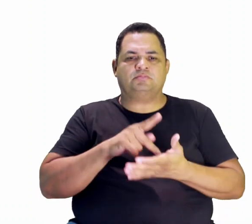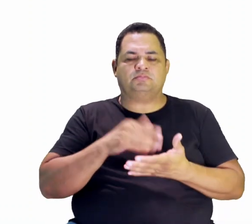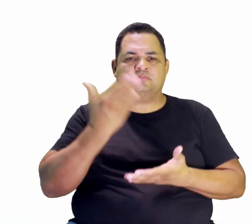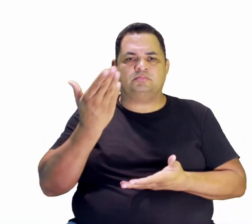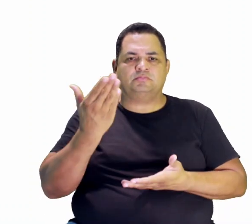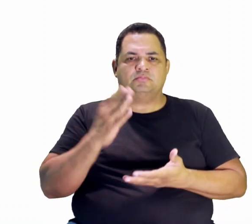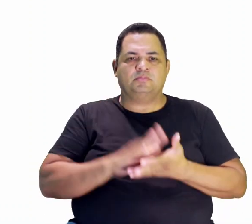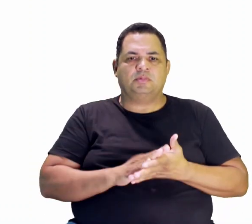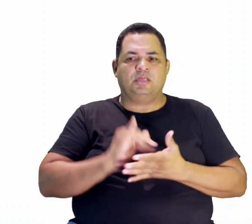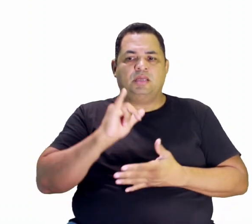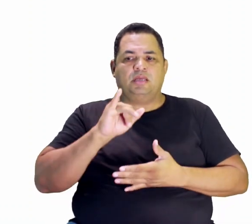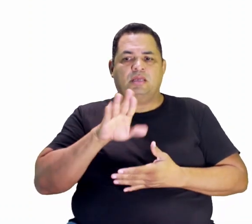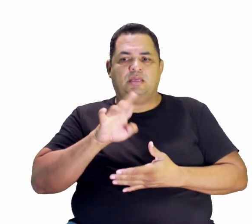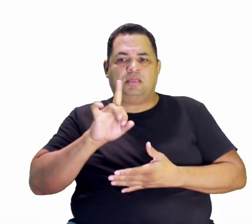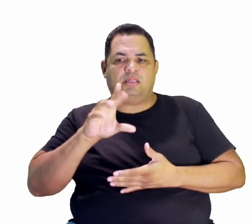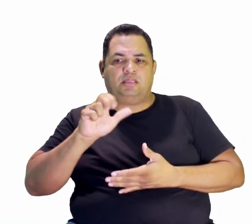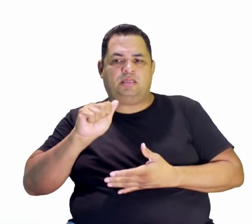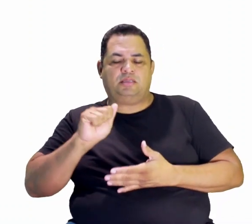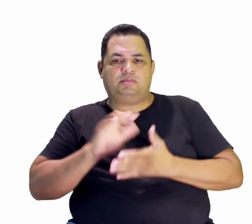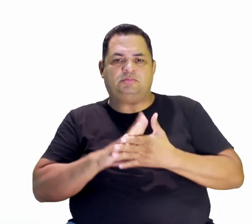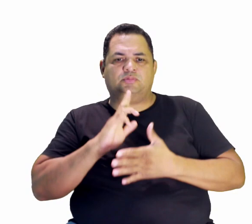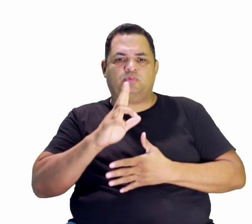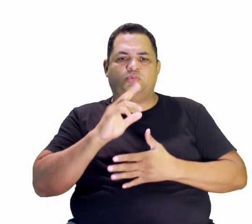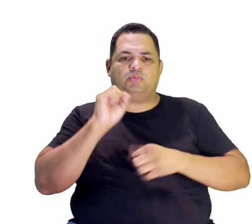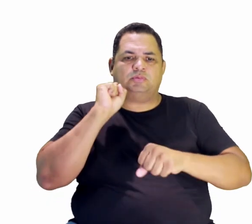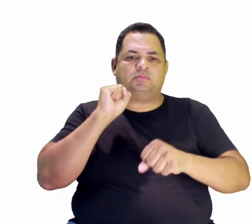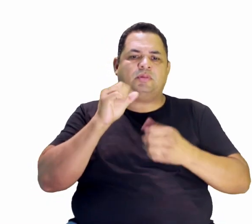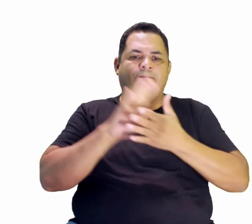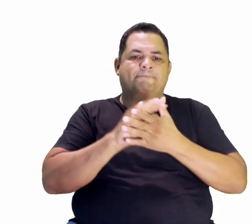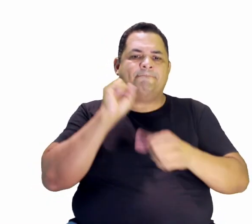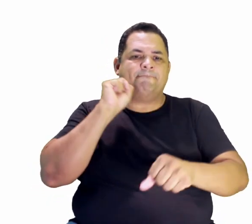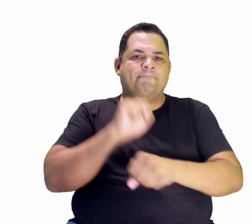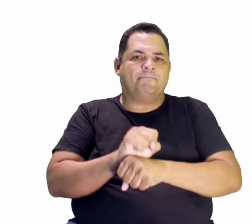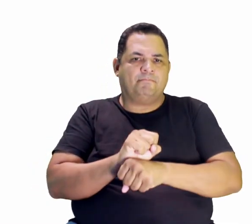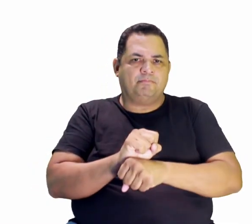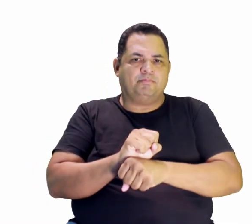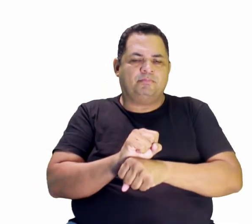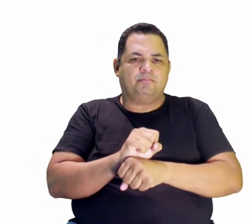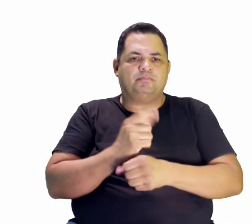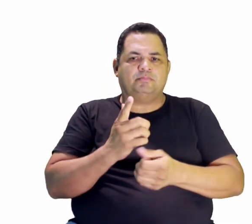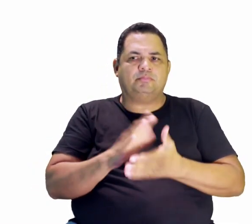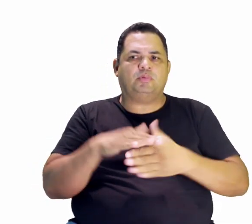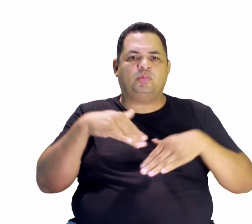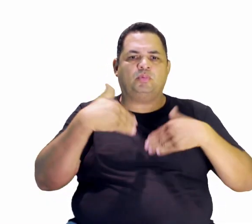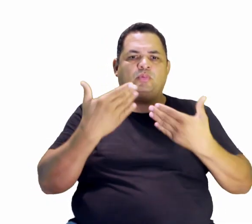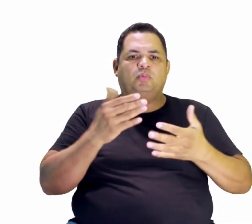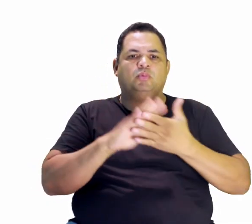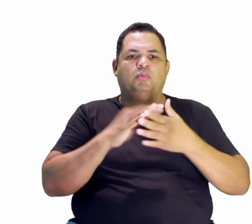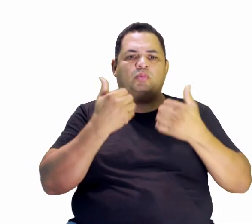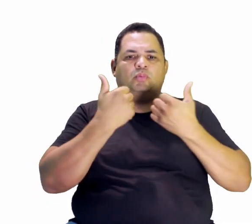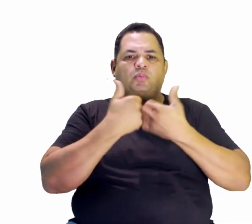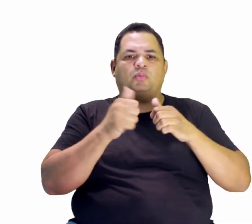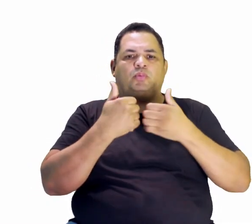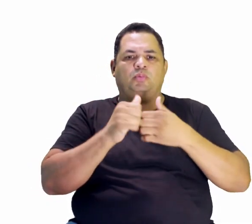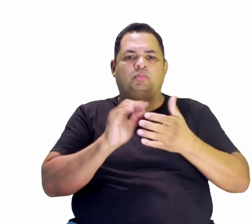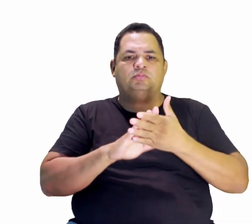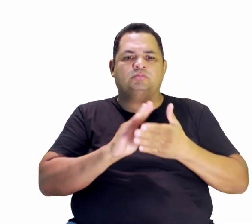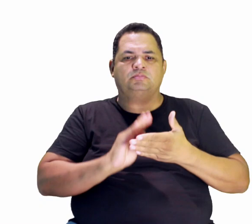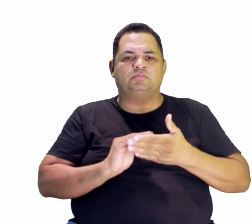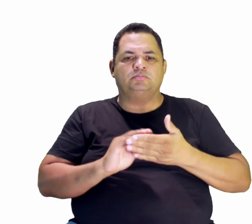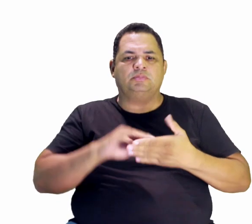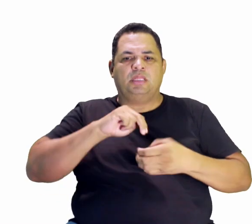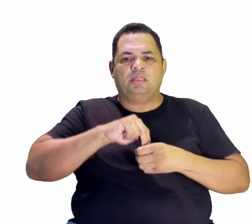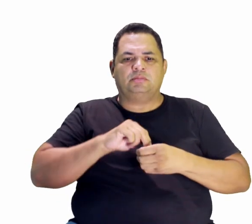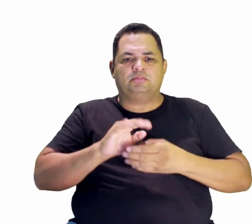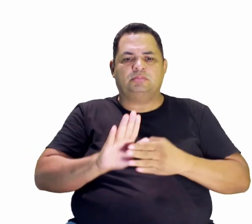A sua inércia de manter o seu estado de movimento parado faz com que, quando o ônibus arranque, você é lançado, entre